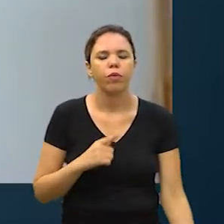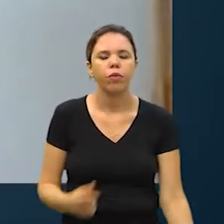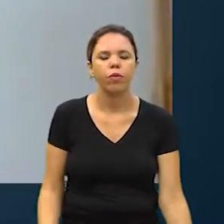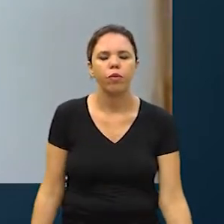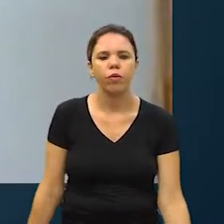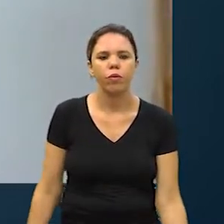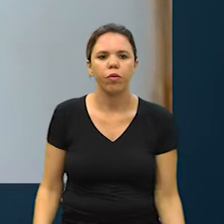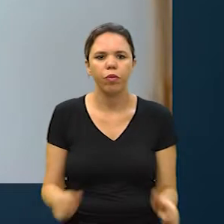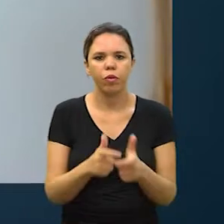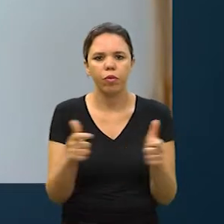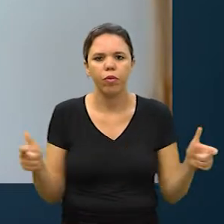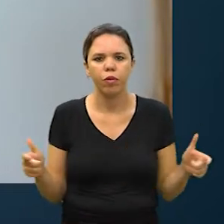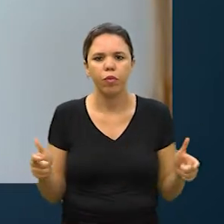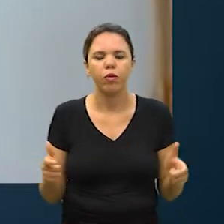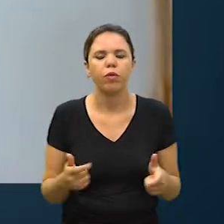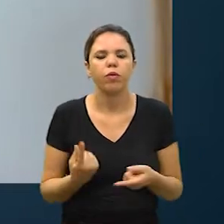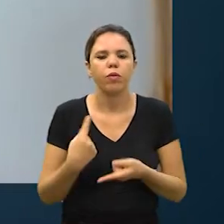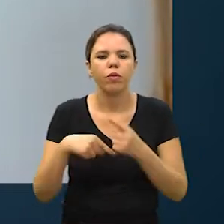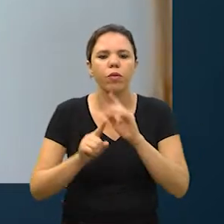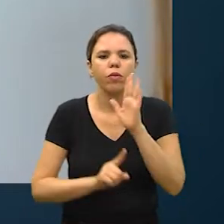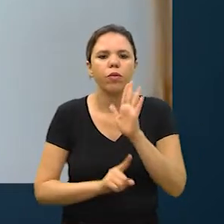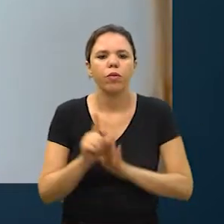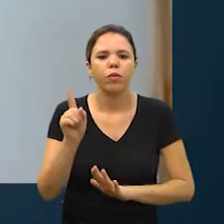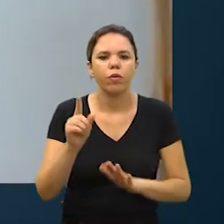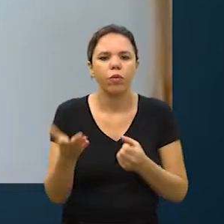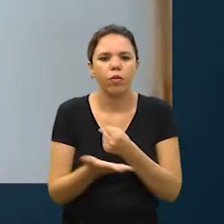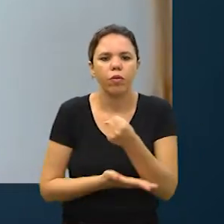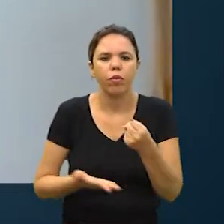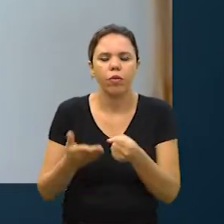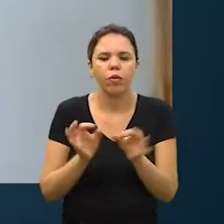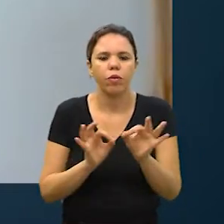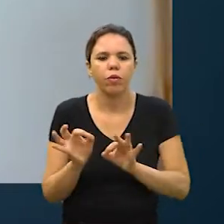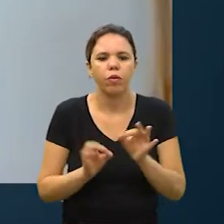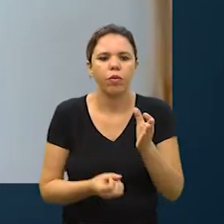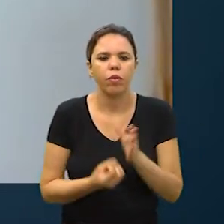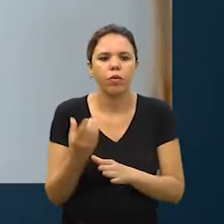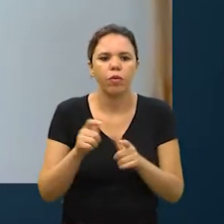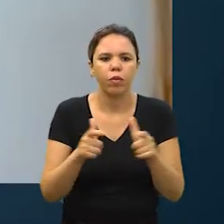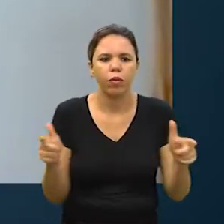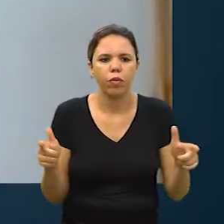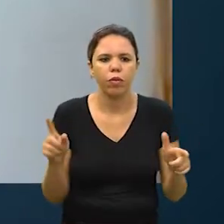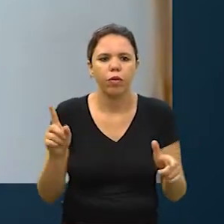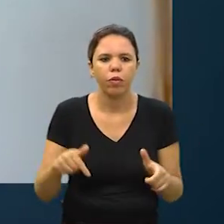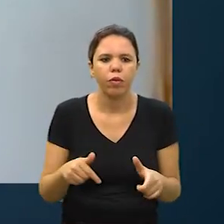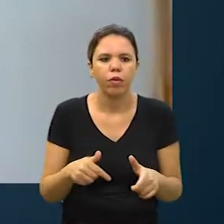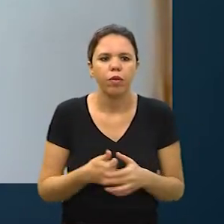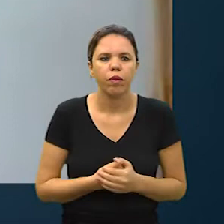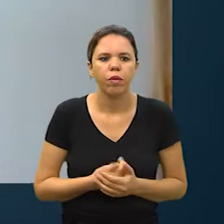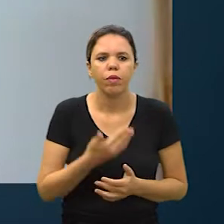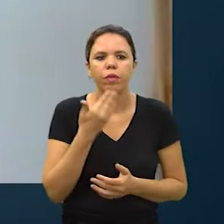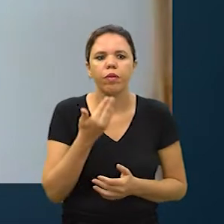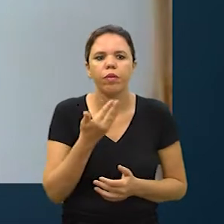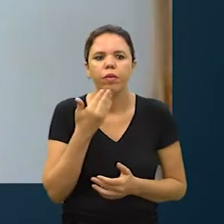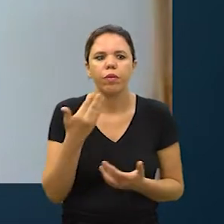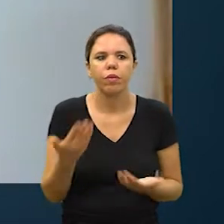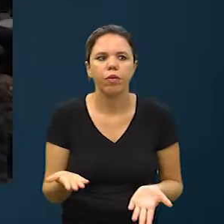a ter uma expansão um pouco mais escalonada. Porque quando a base está formada, a expansão ela é